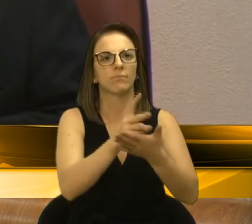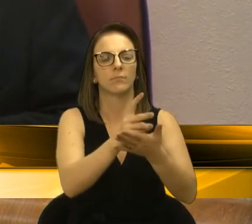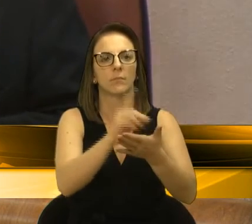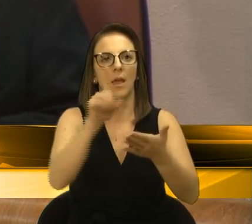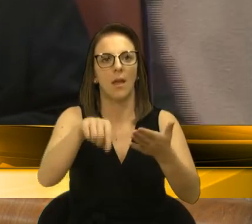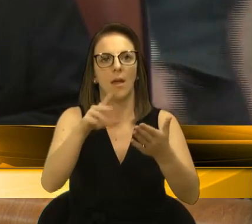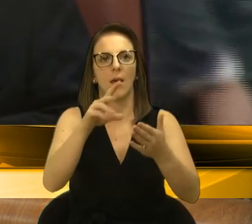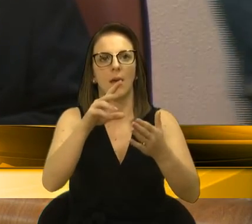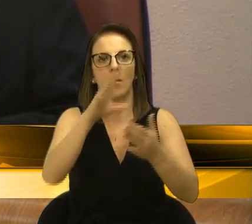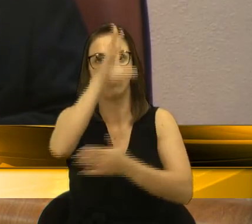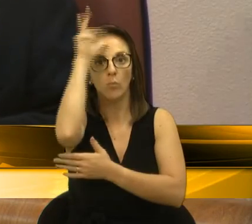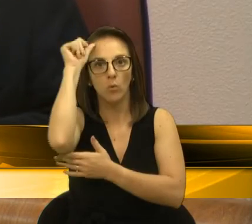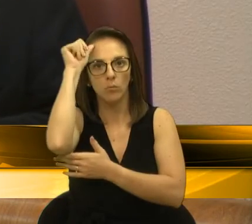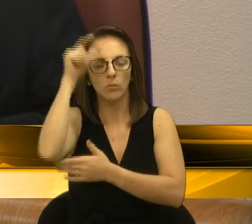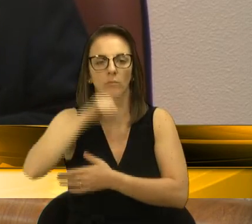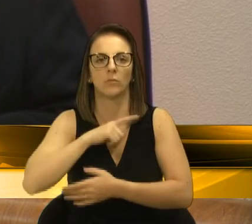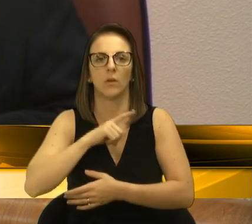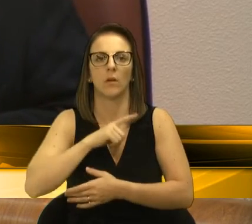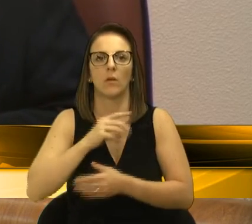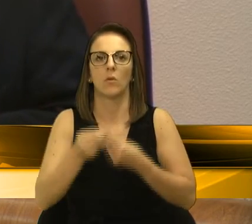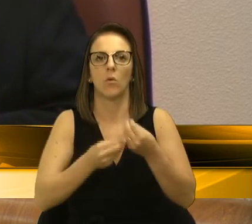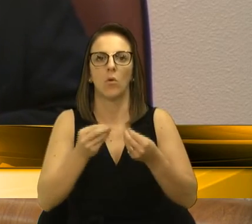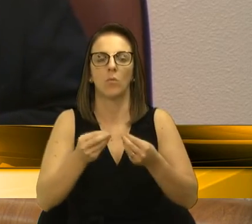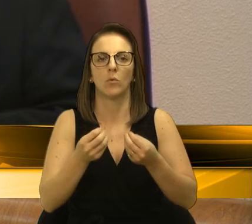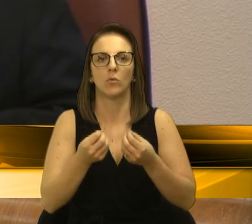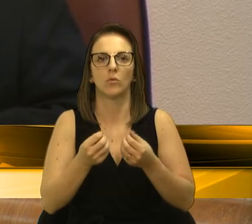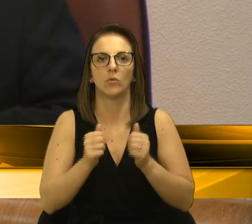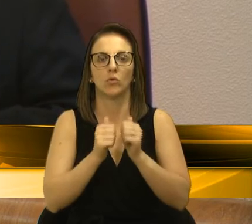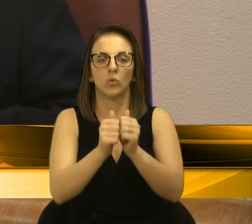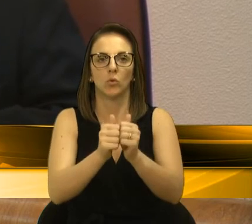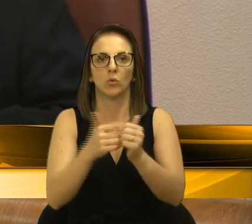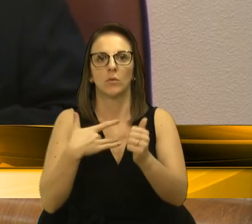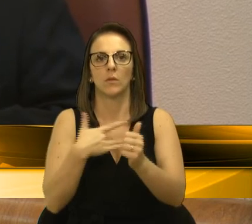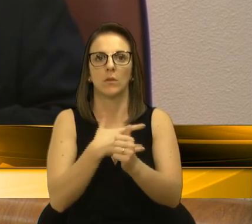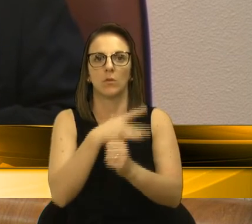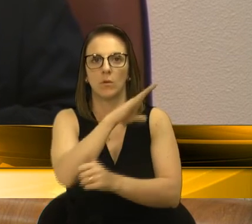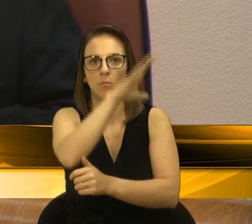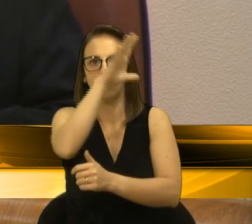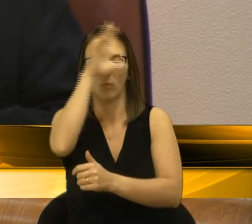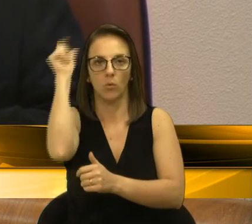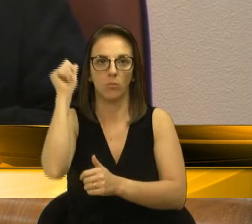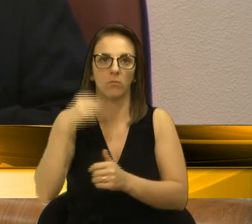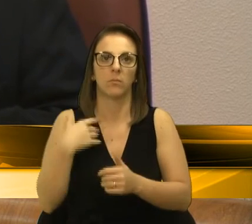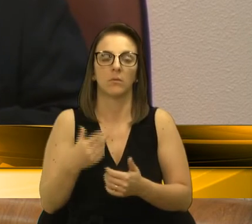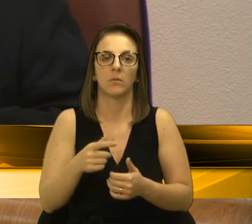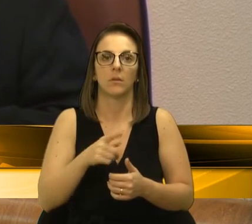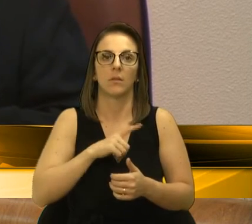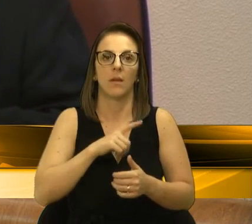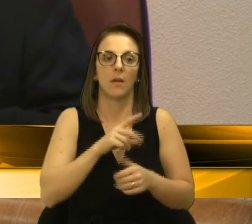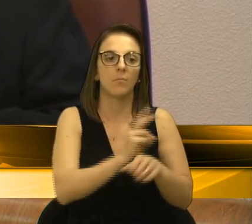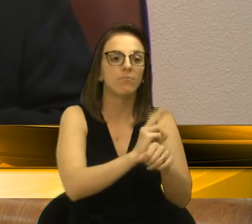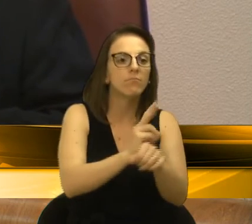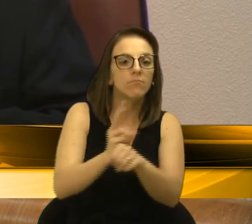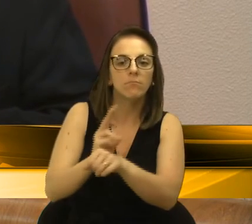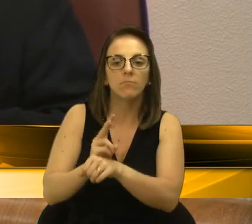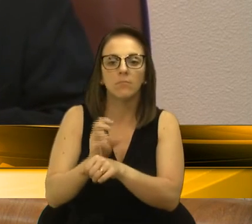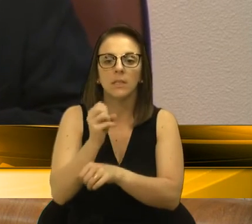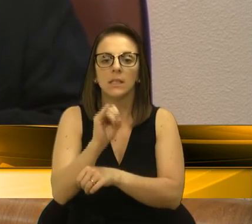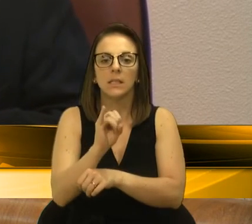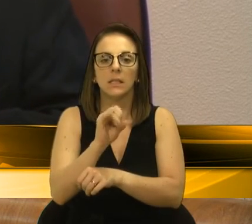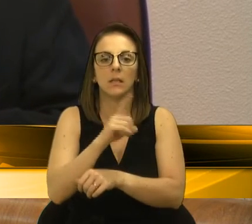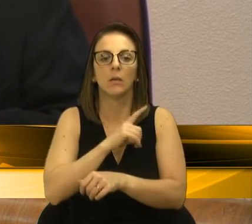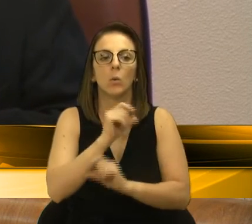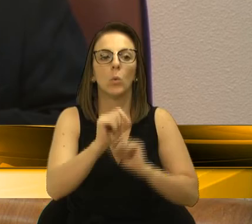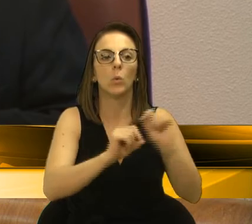Bem Comum estabelecido para a saúde pública, examinam e acolhem demandas, compatibilizam interesses e chancelam